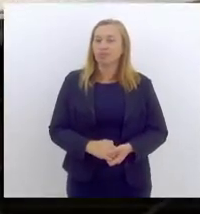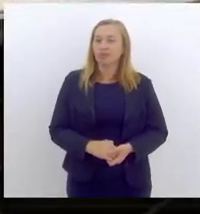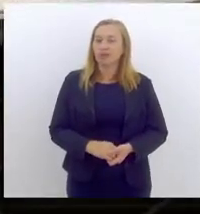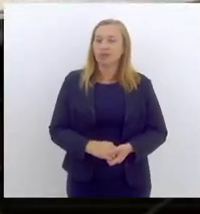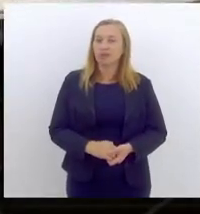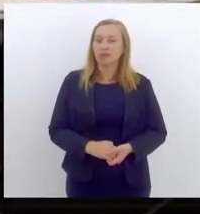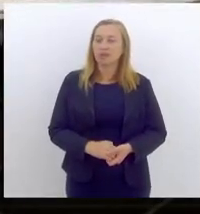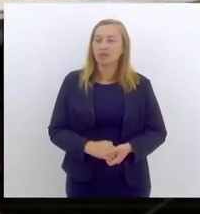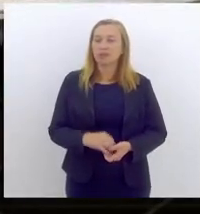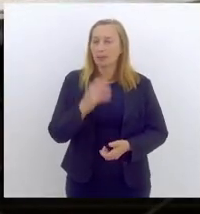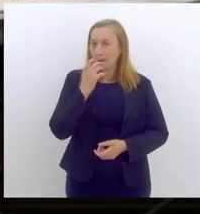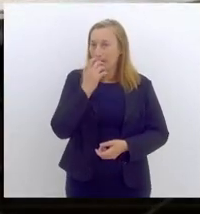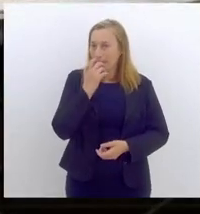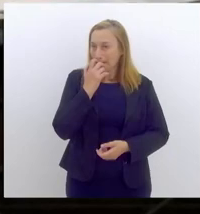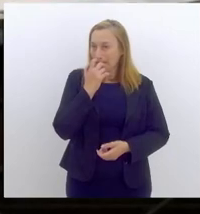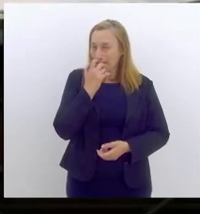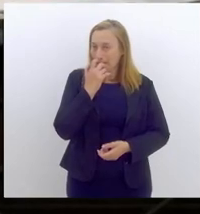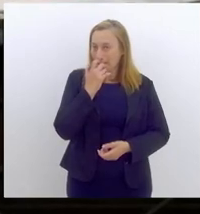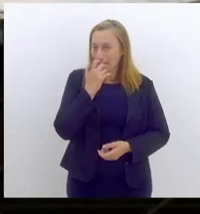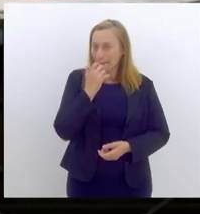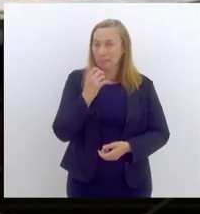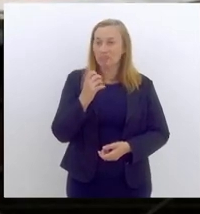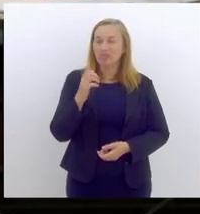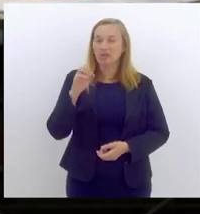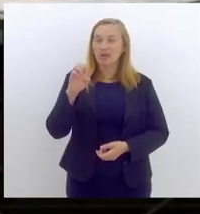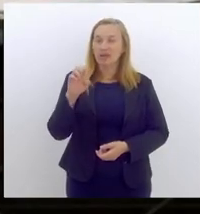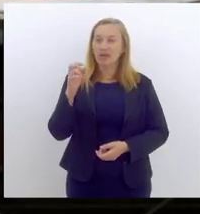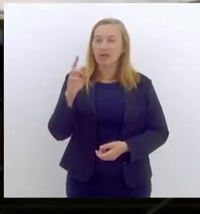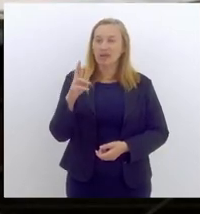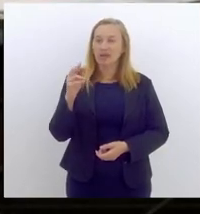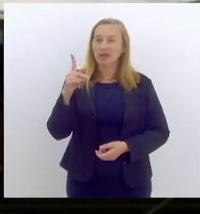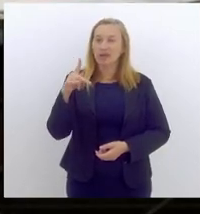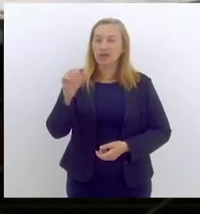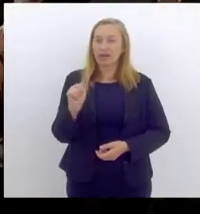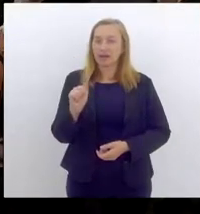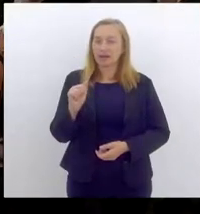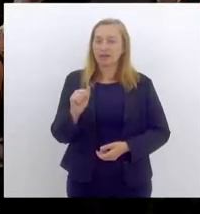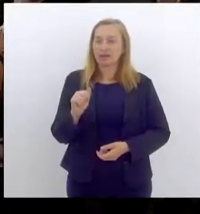sim. Deputada Élica Takimoto.